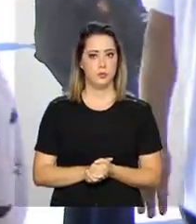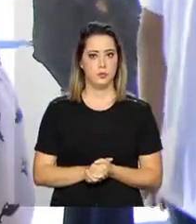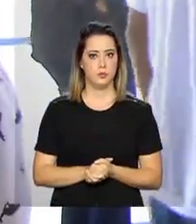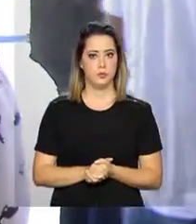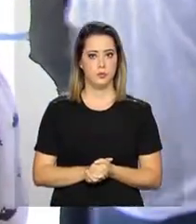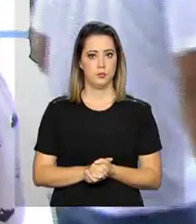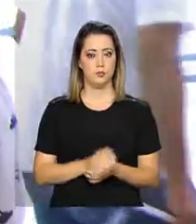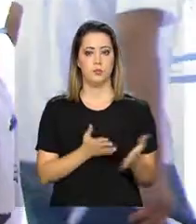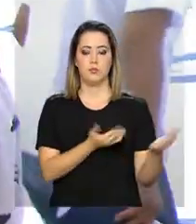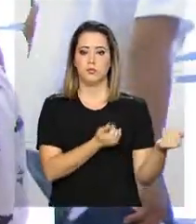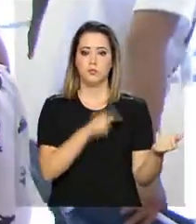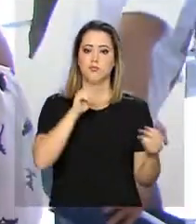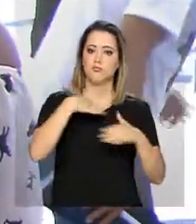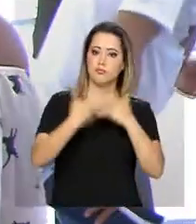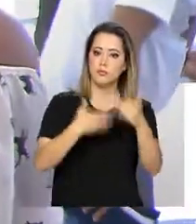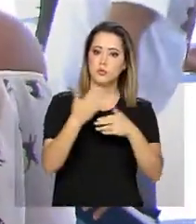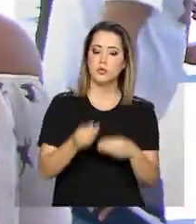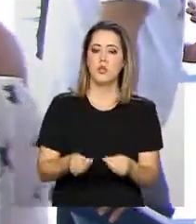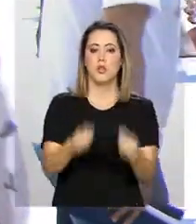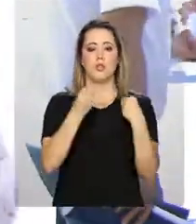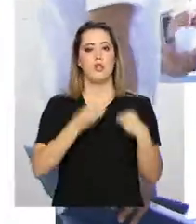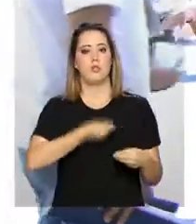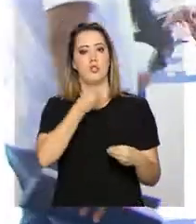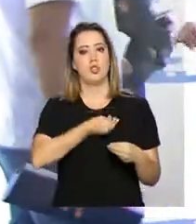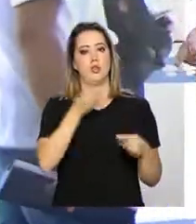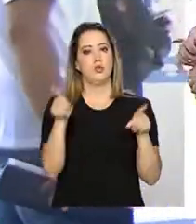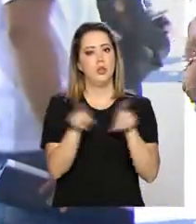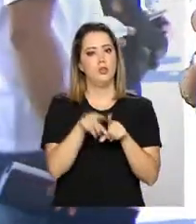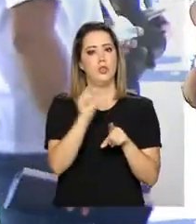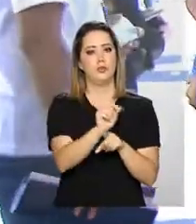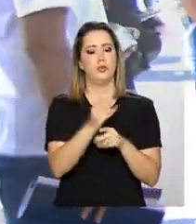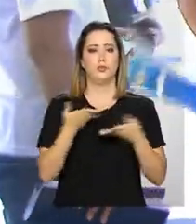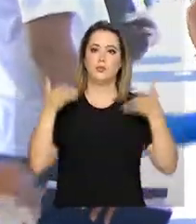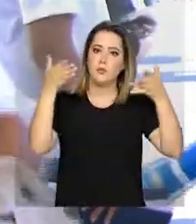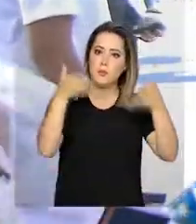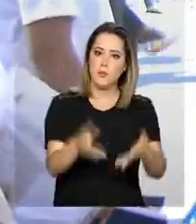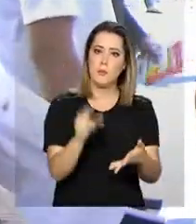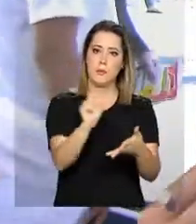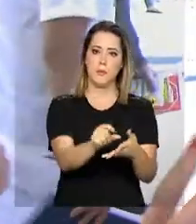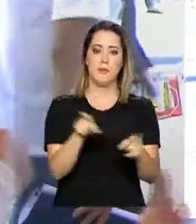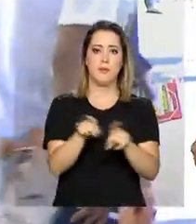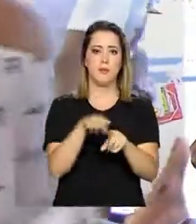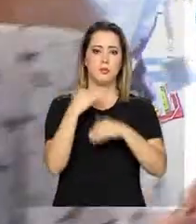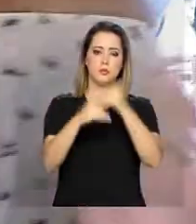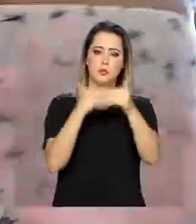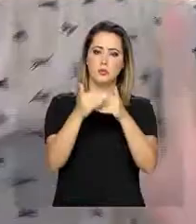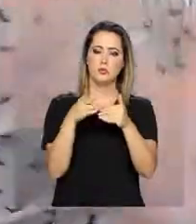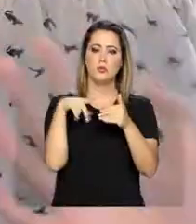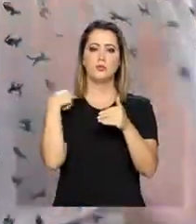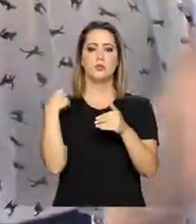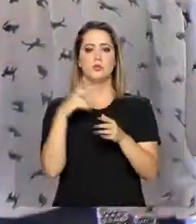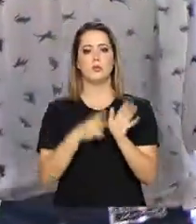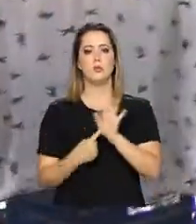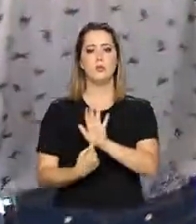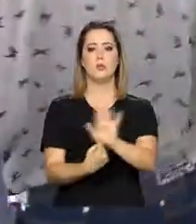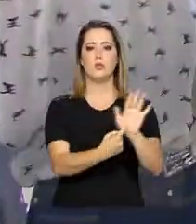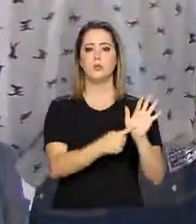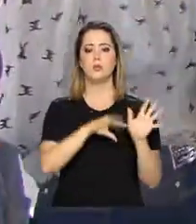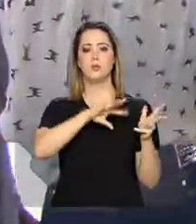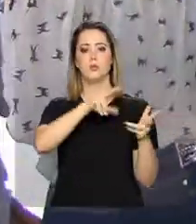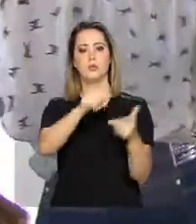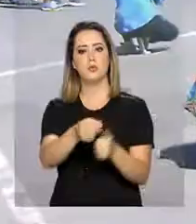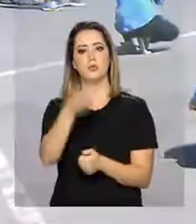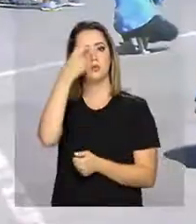a vida. E é muito importante que a gente faça parte disso tudo e mostre ou, sei lá, revele ao mundo nossa cultura,